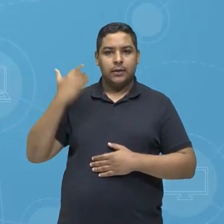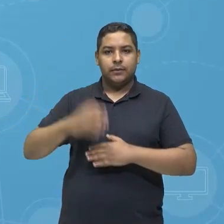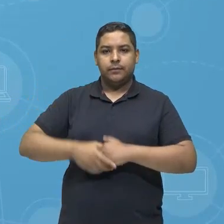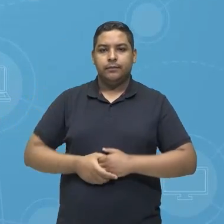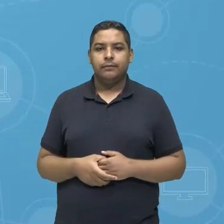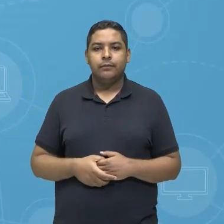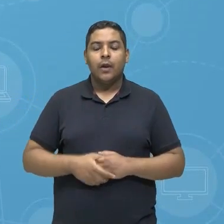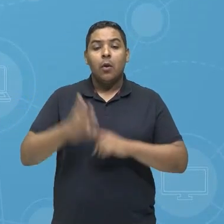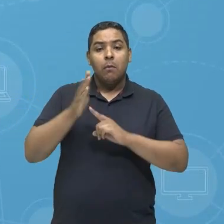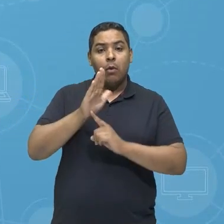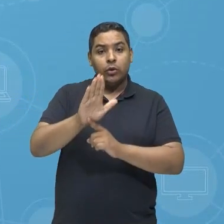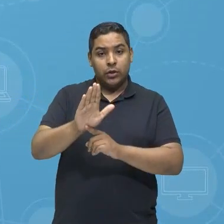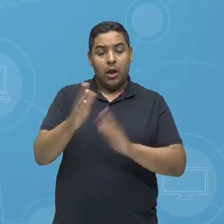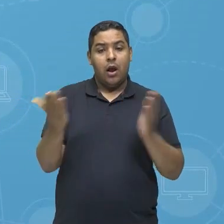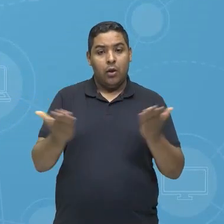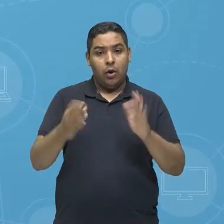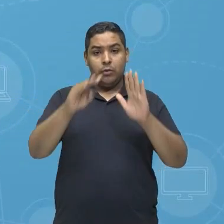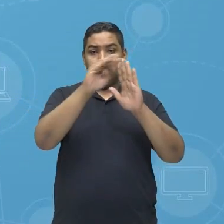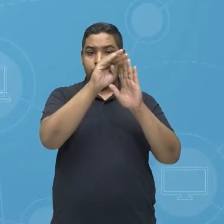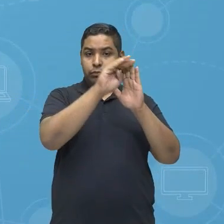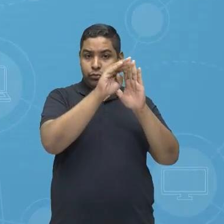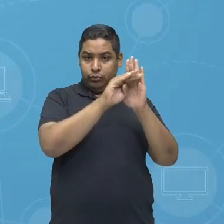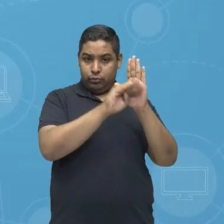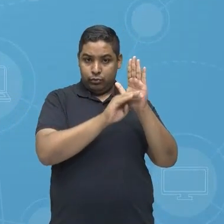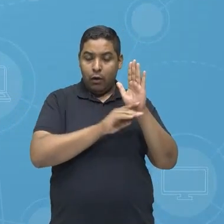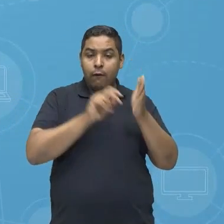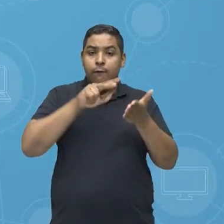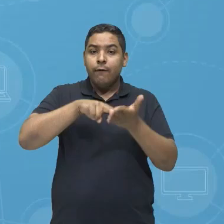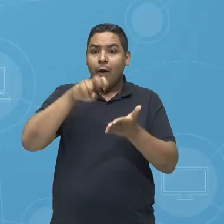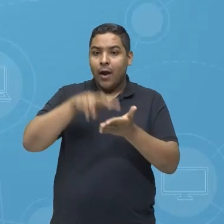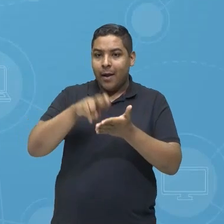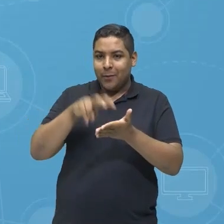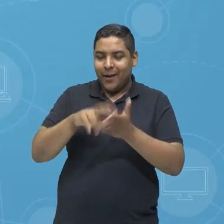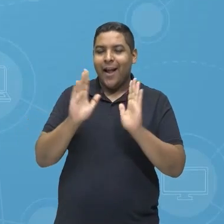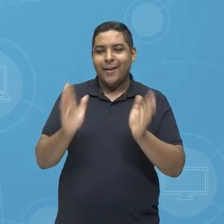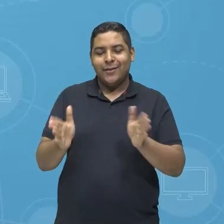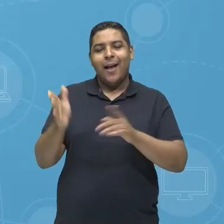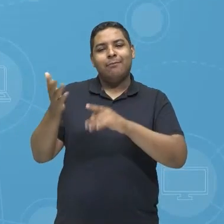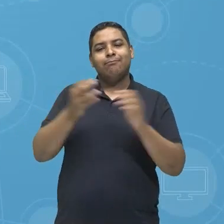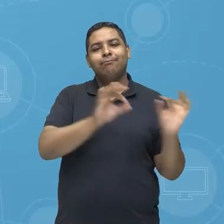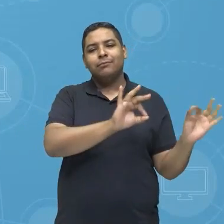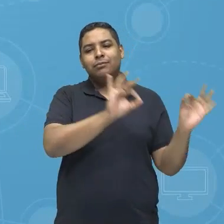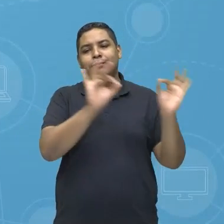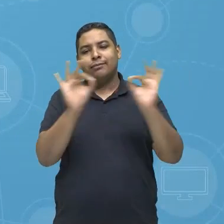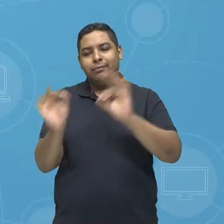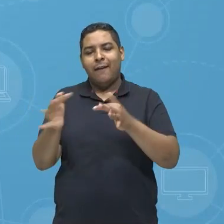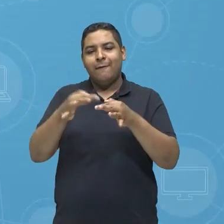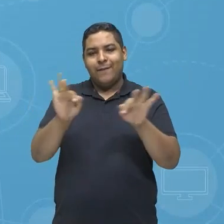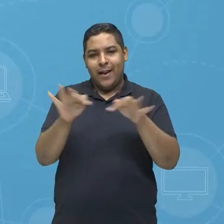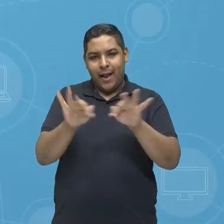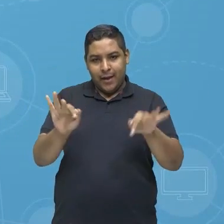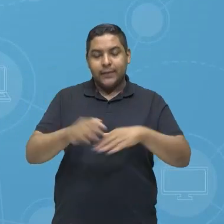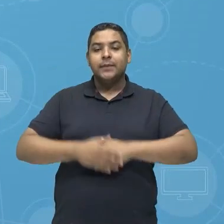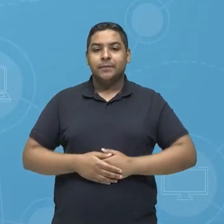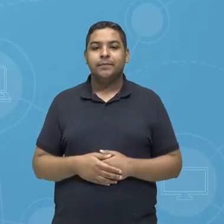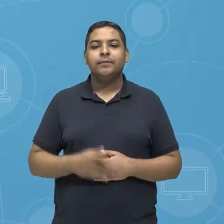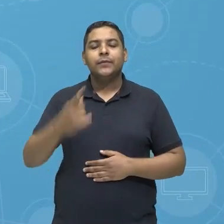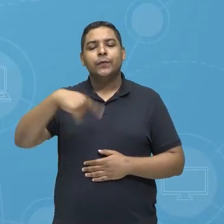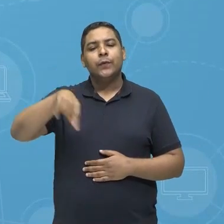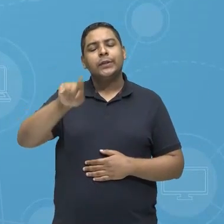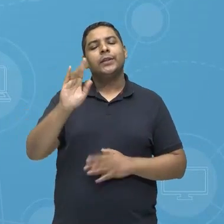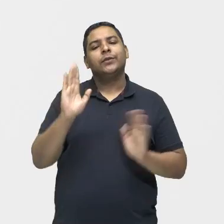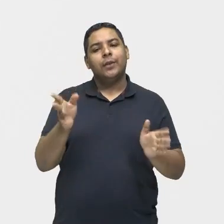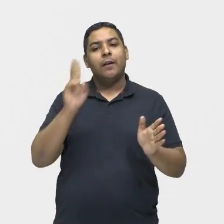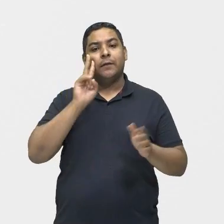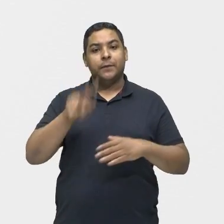para vocês uma lista de palavras, né, um novo vocabulário daquilo que nós vimos até agora, das frases, né, extraído das frases que nós vimos